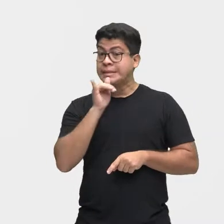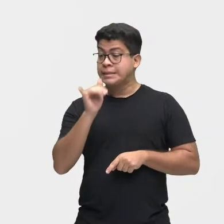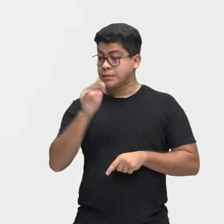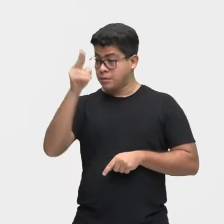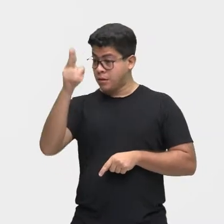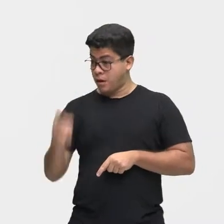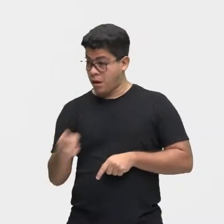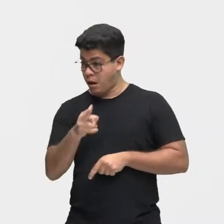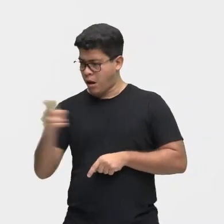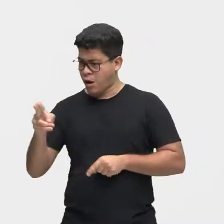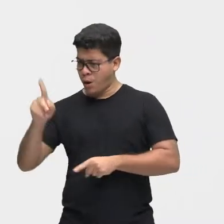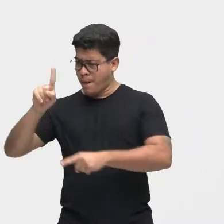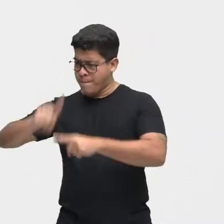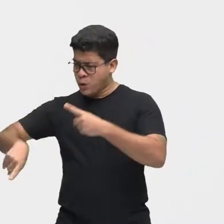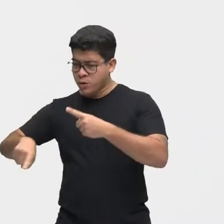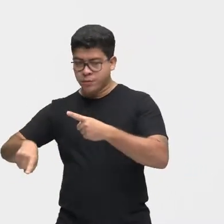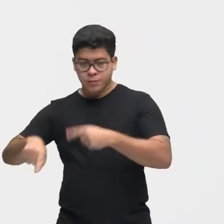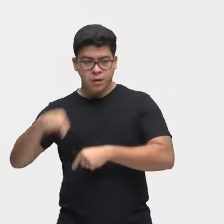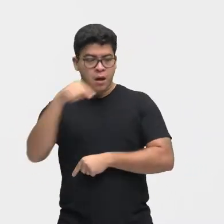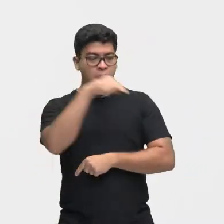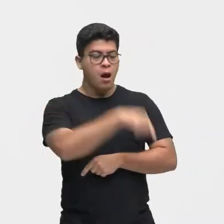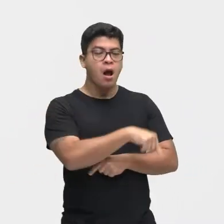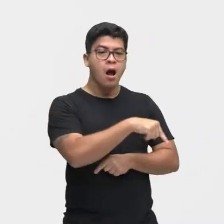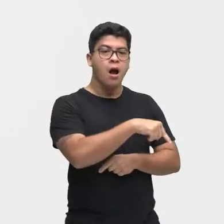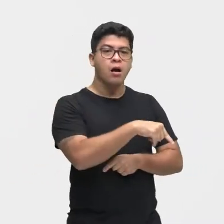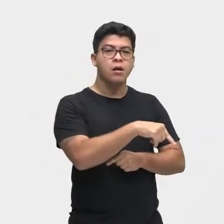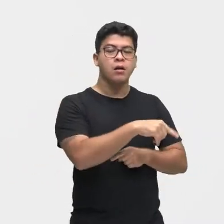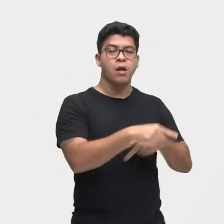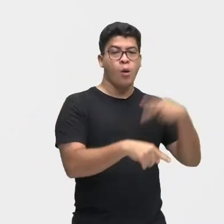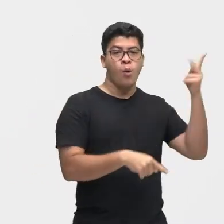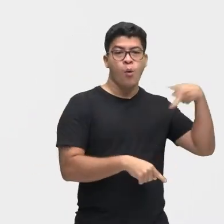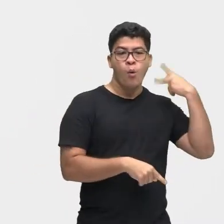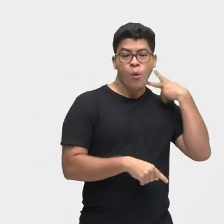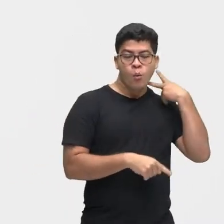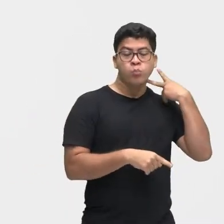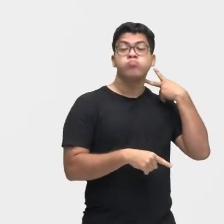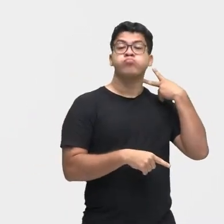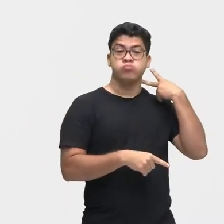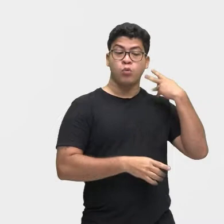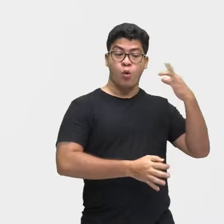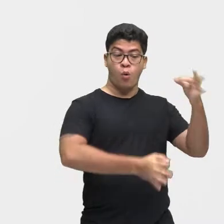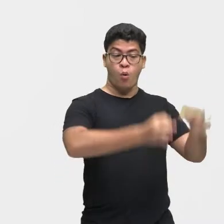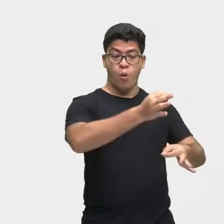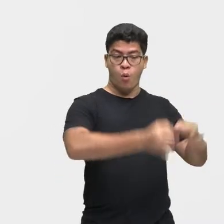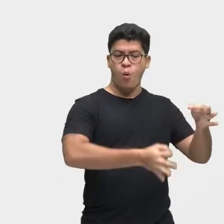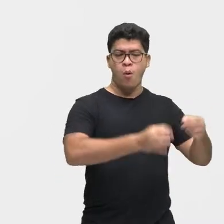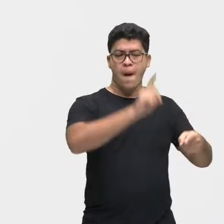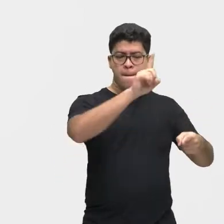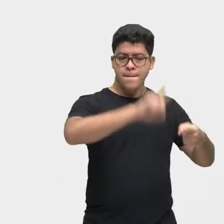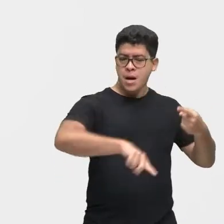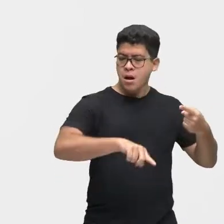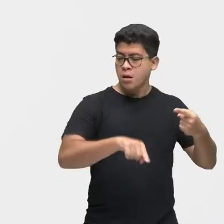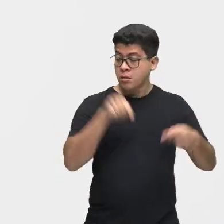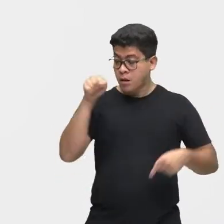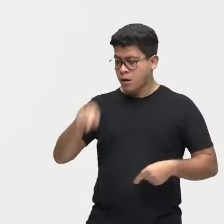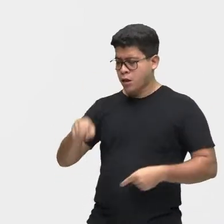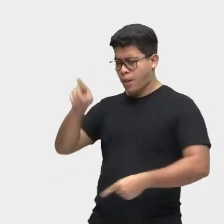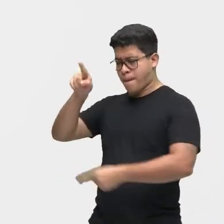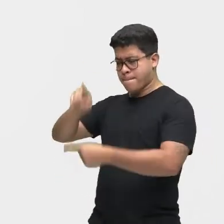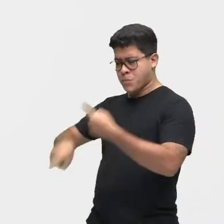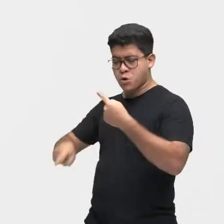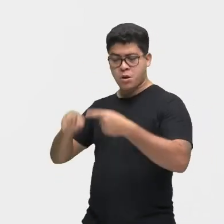era permitido na ordem religiosa também vai ser permitido na ordem civil. Aí nós vemos nessa